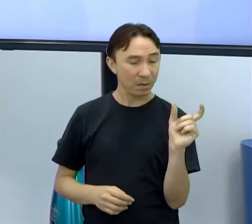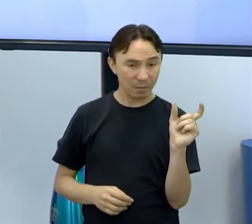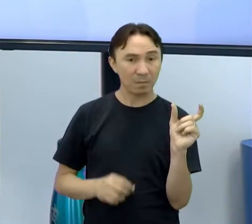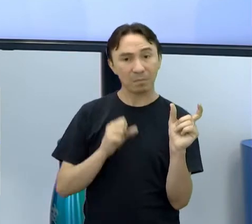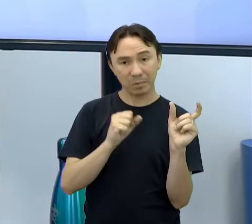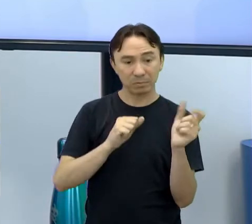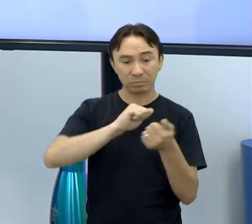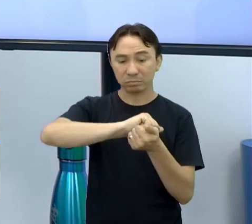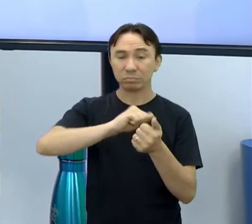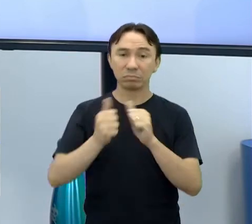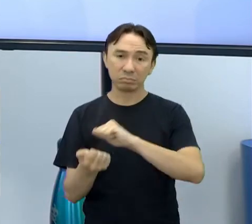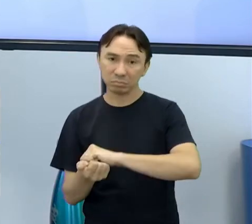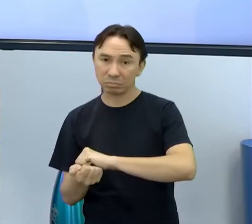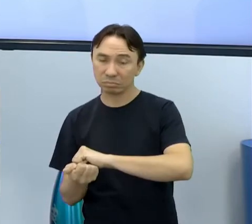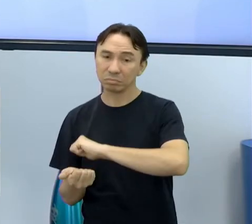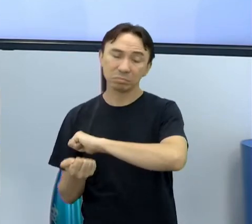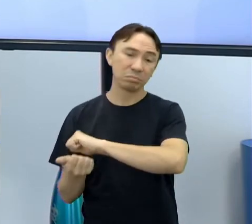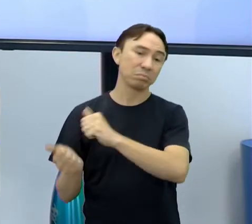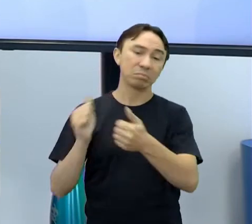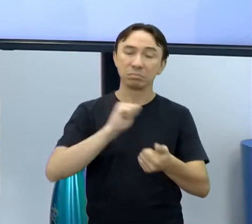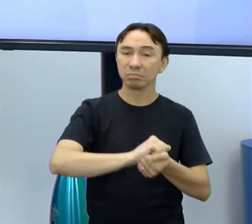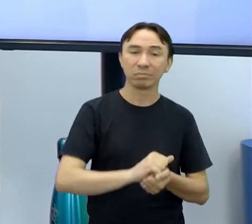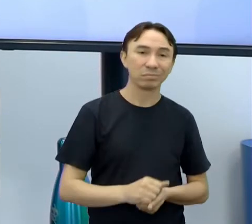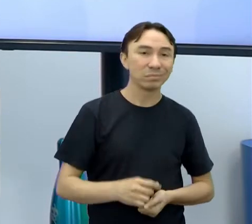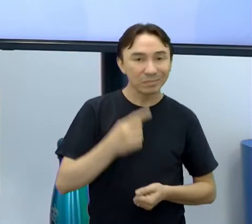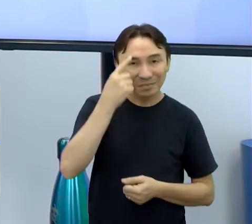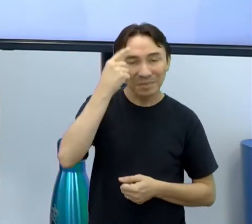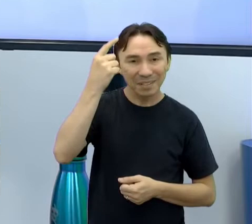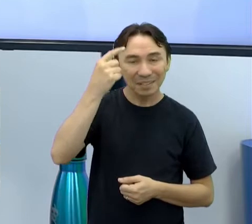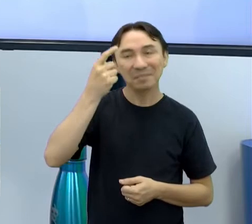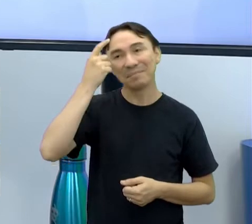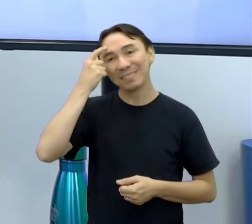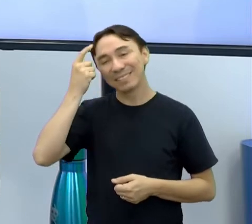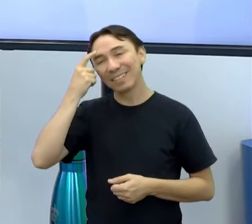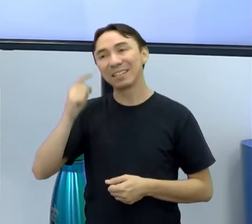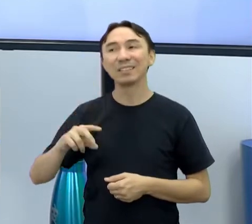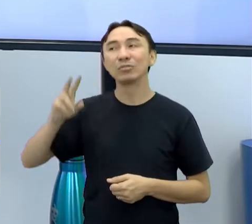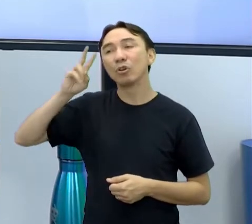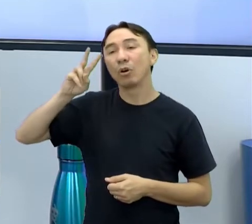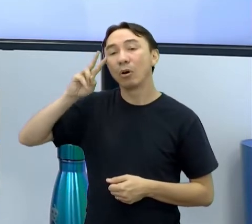De novo, pensando aí na história, certo? Em como essas